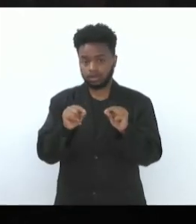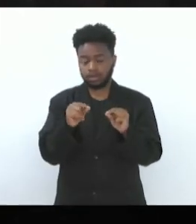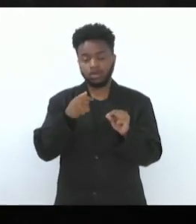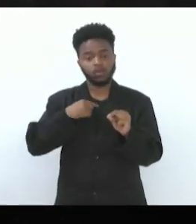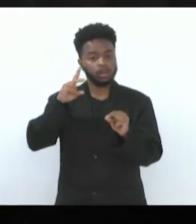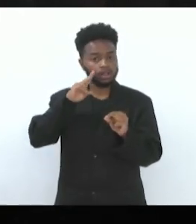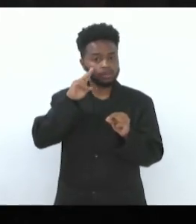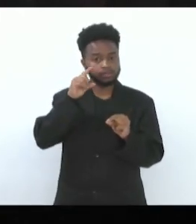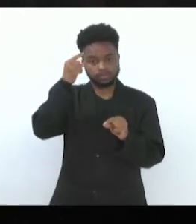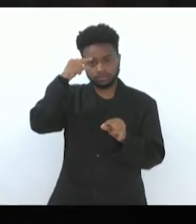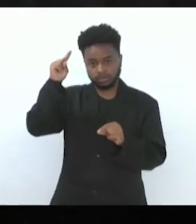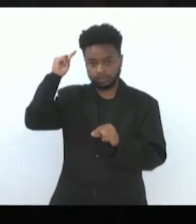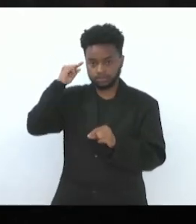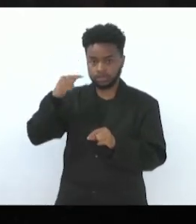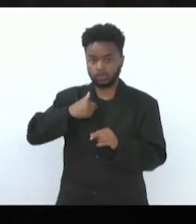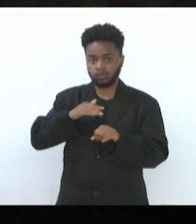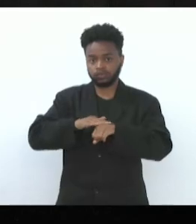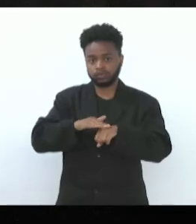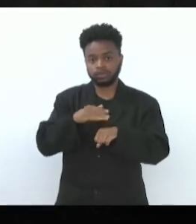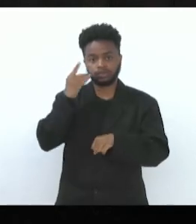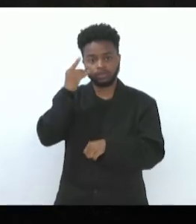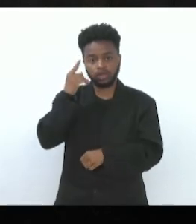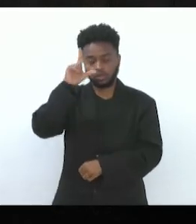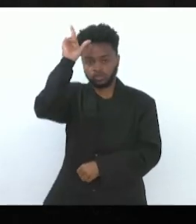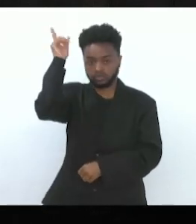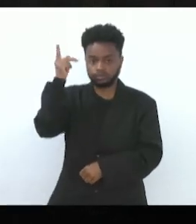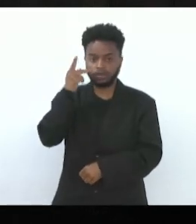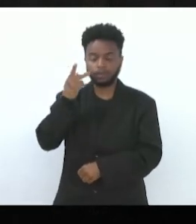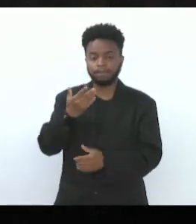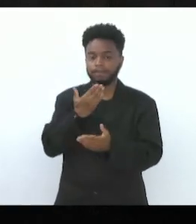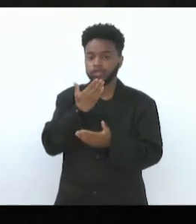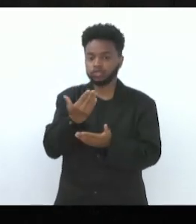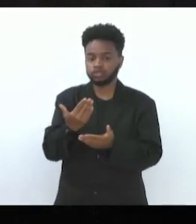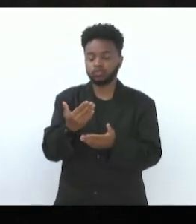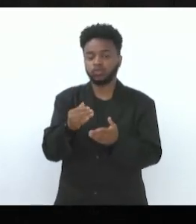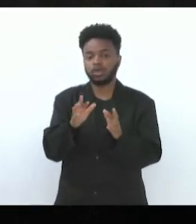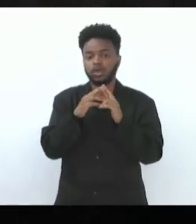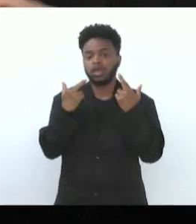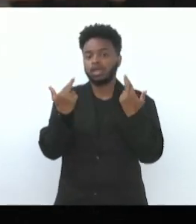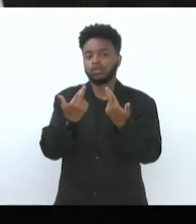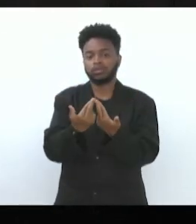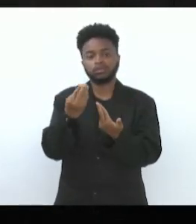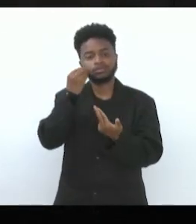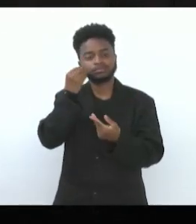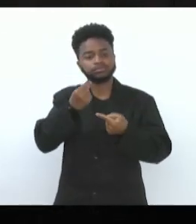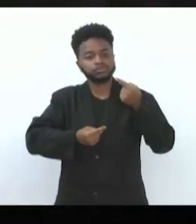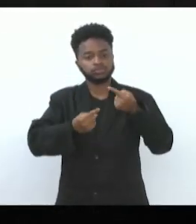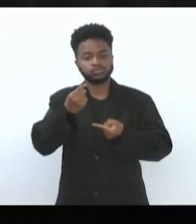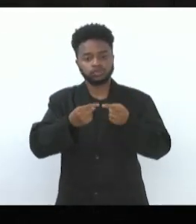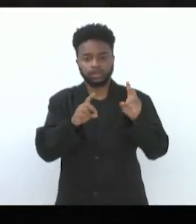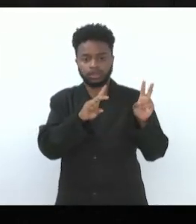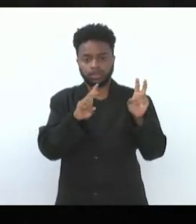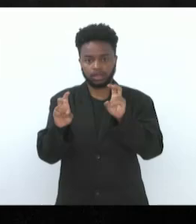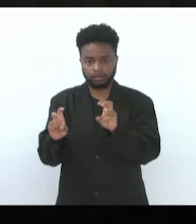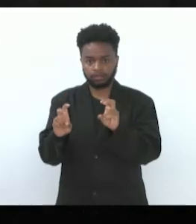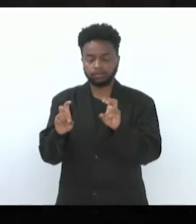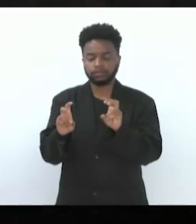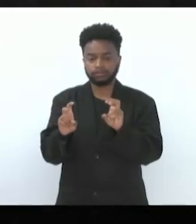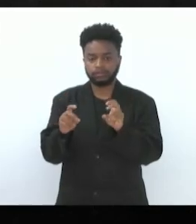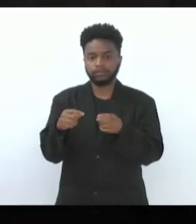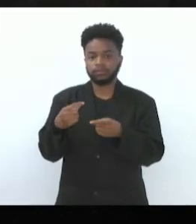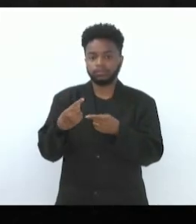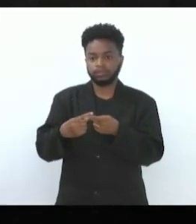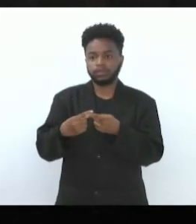semana passada, estive com o deputado Luiz Paulo, que foi solicitada uma audiência pública para discutir essa questão. A questão